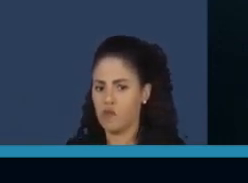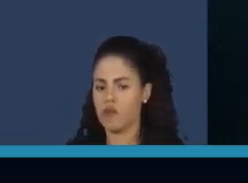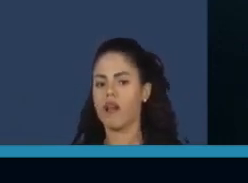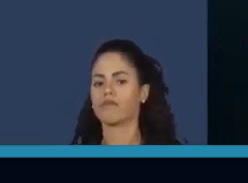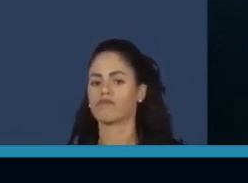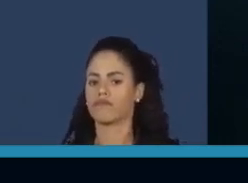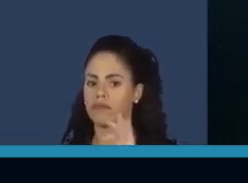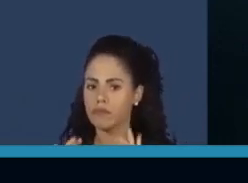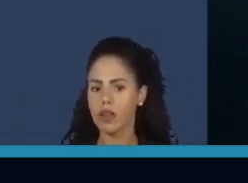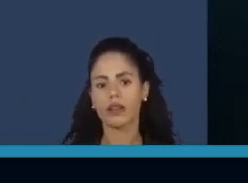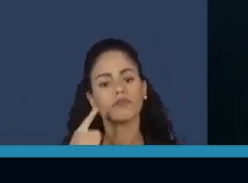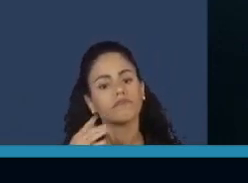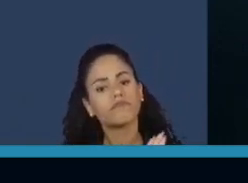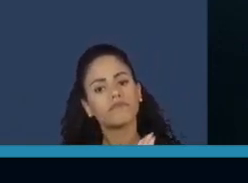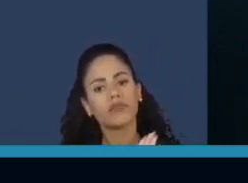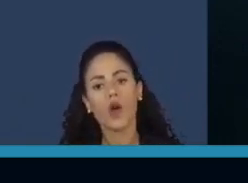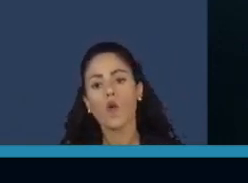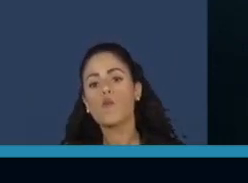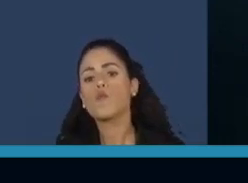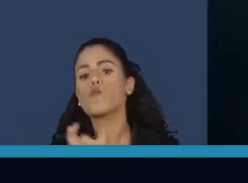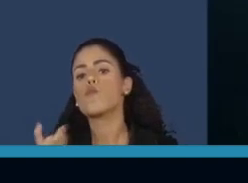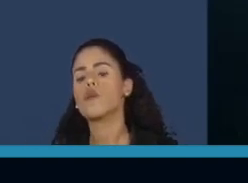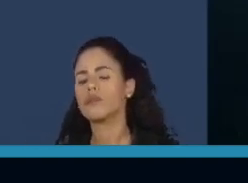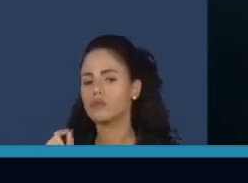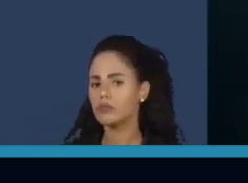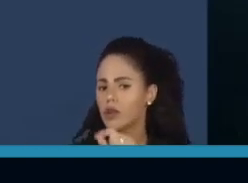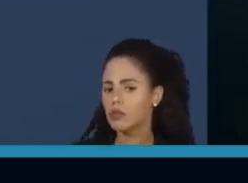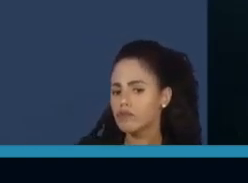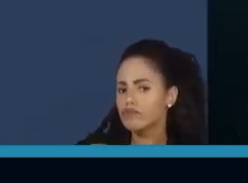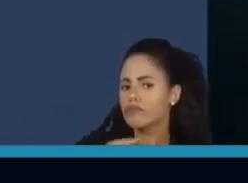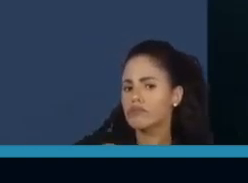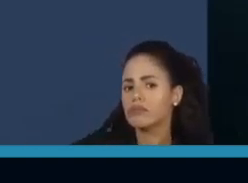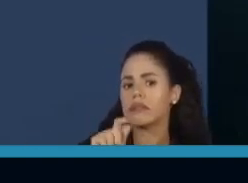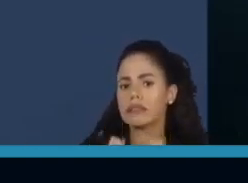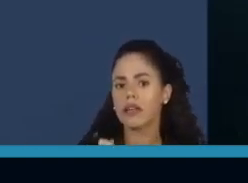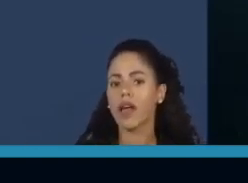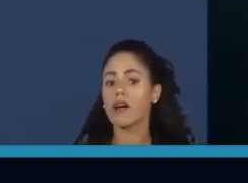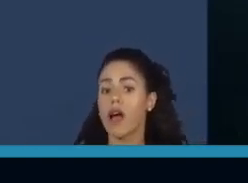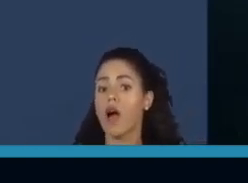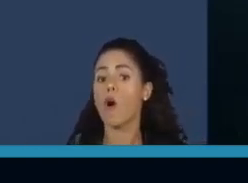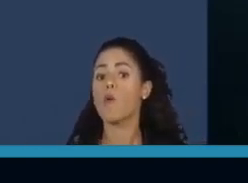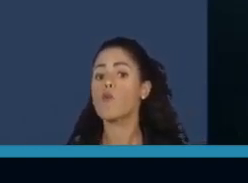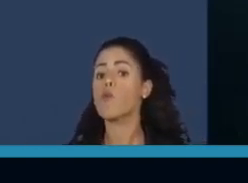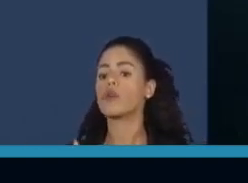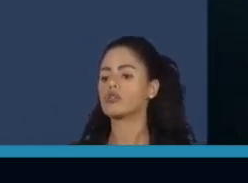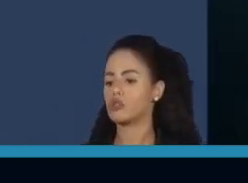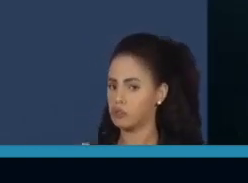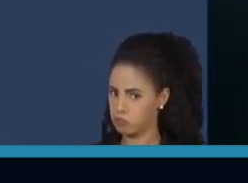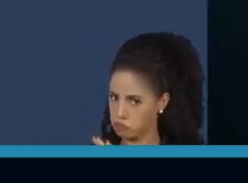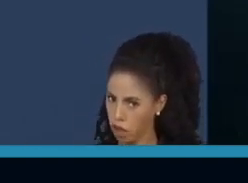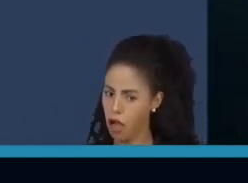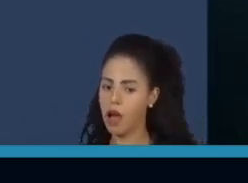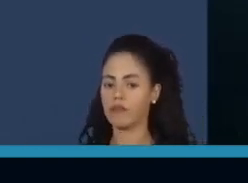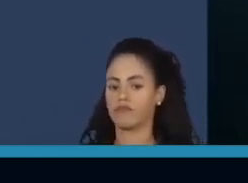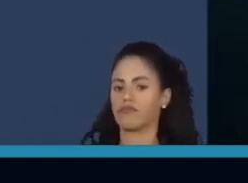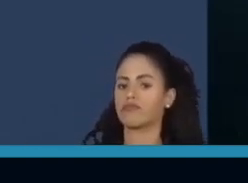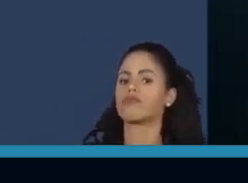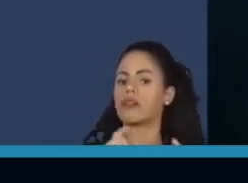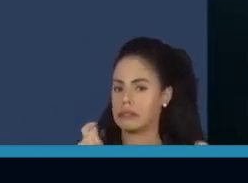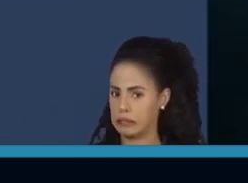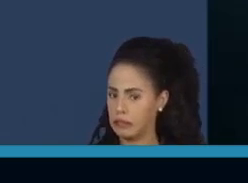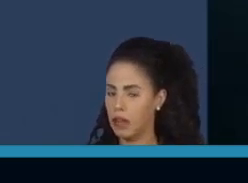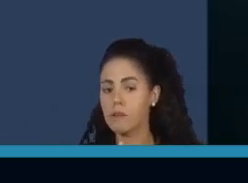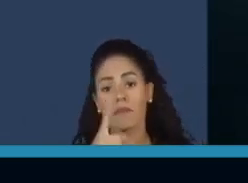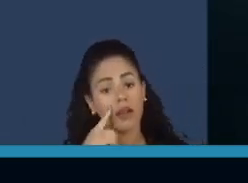cita objetivos quantitativos, sugerindo que pode haver número máximo de autorizações de residência concedidas.